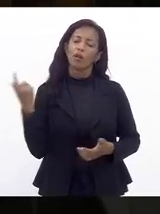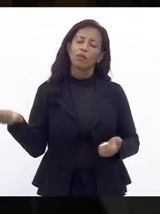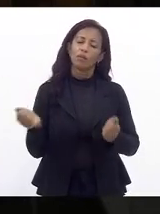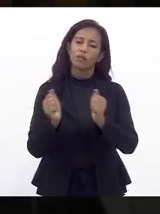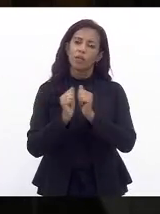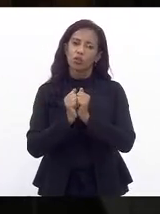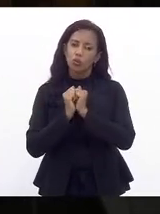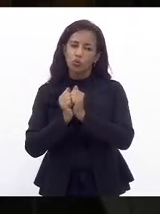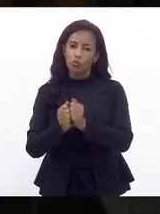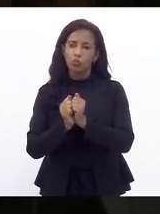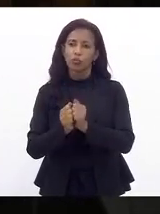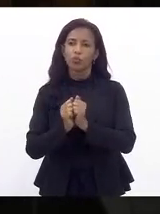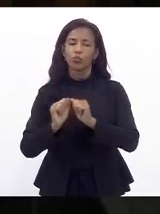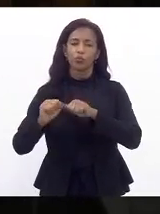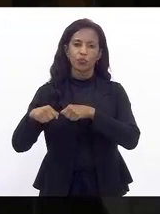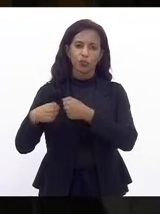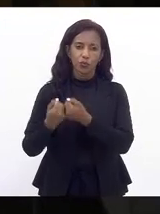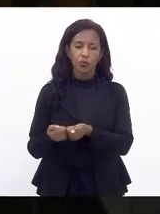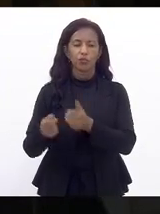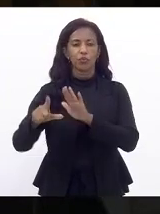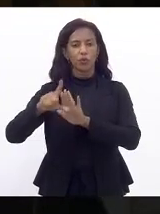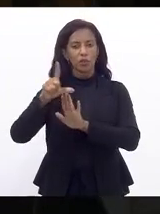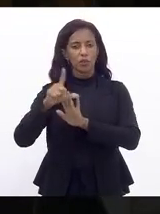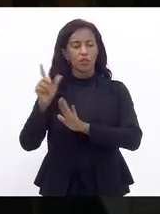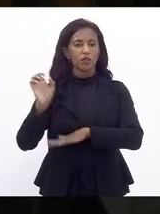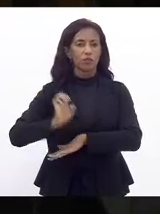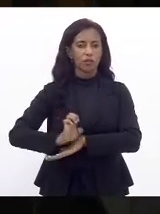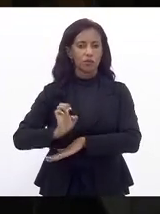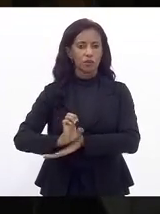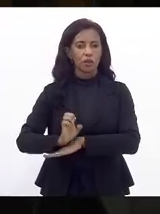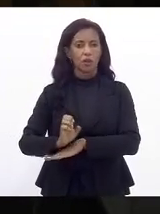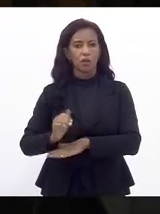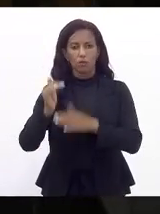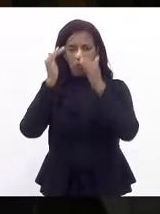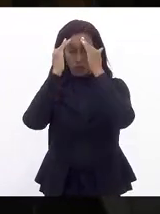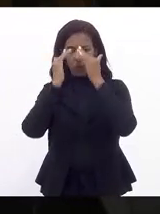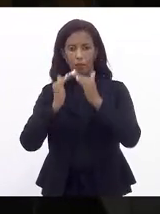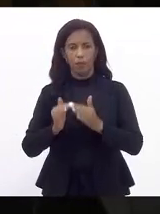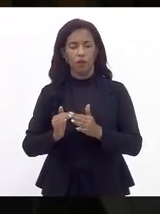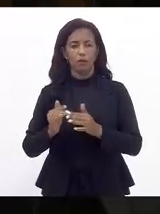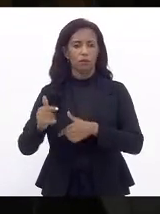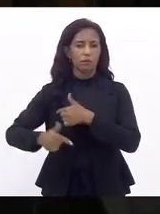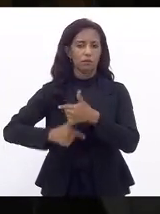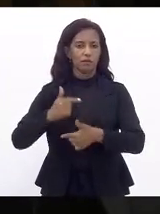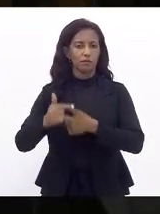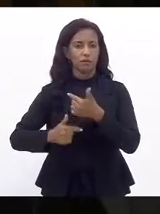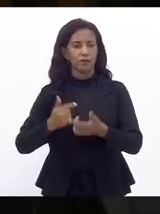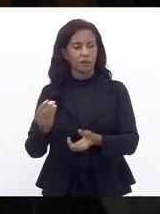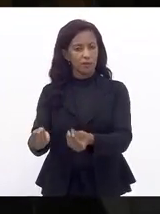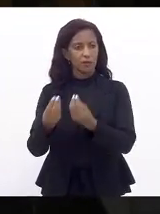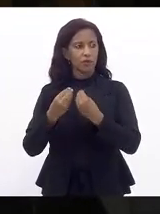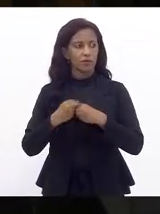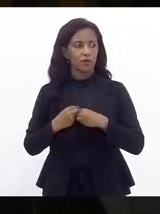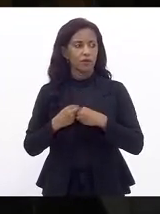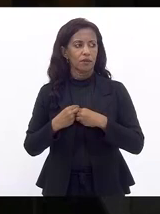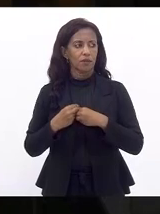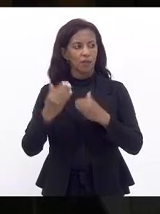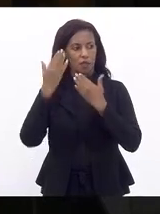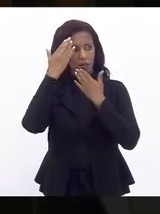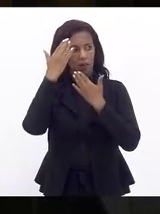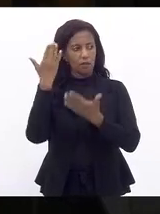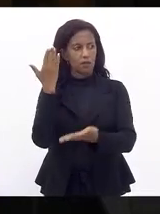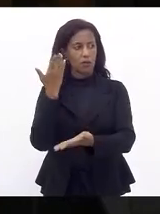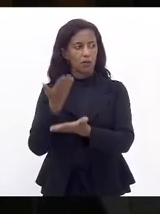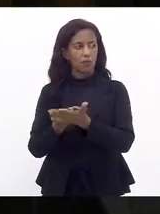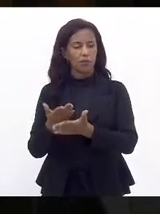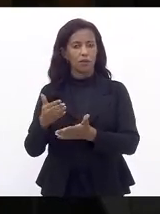juntos, irmanados, fortalecendo o Legislativo Estadual, cumprindo essa missão que nos foi delegada graças à confiança